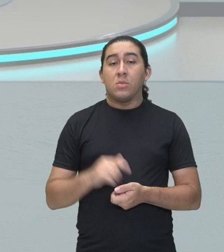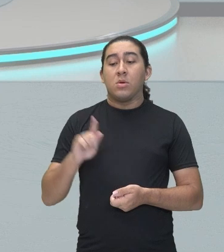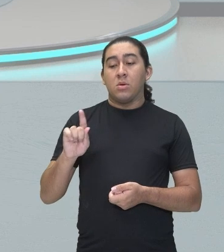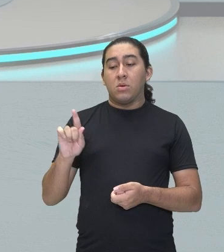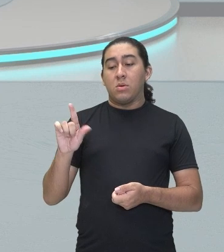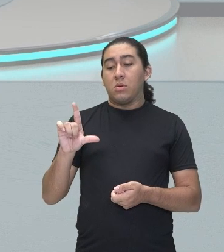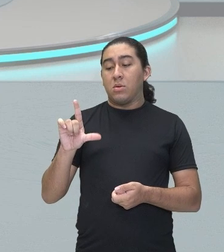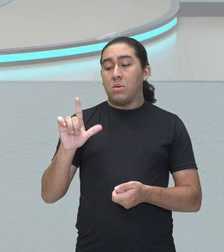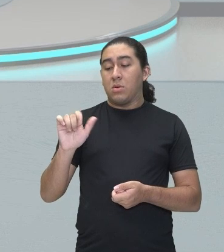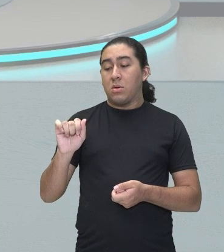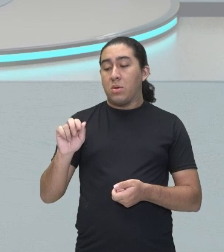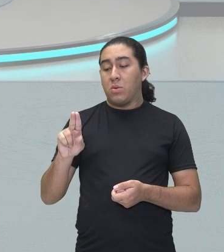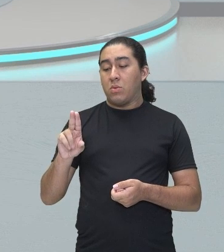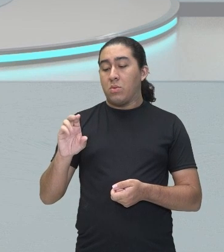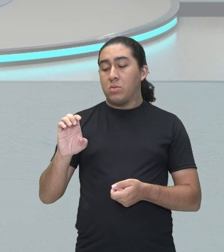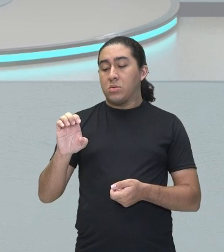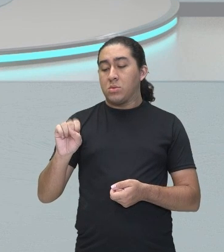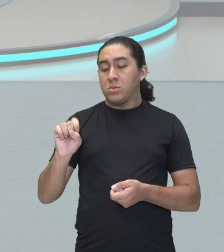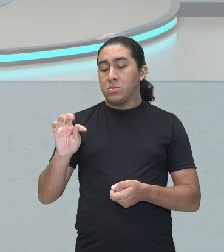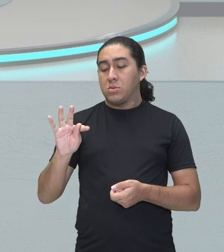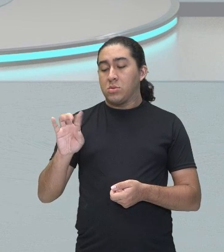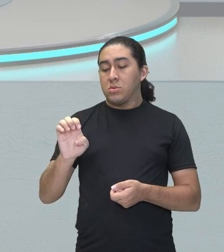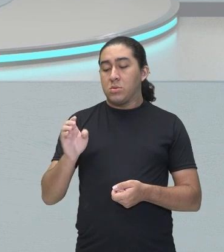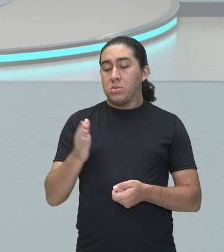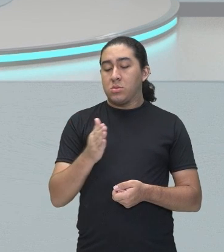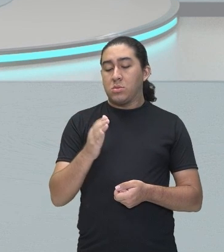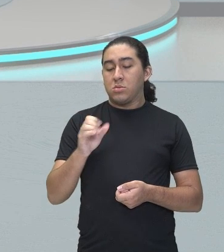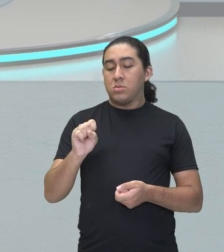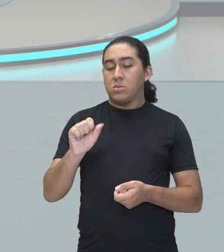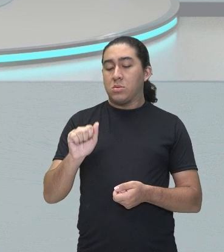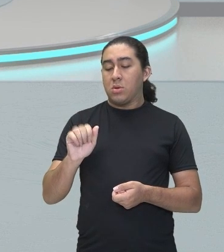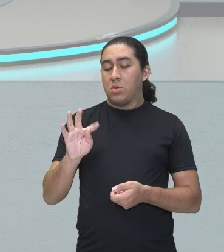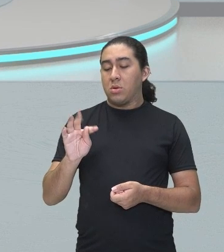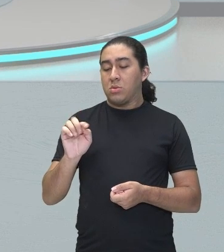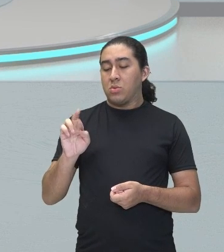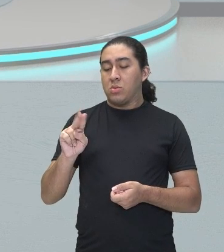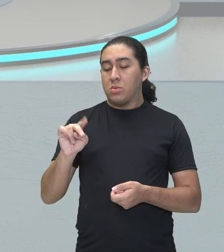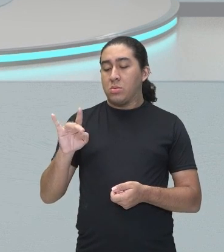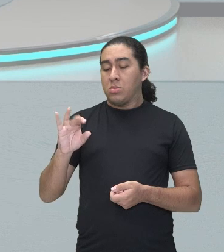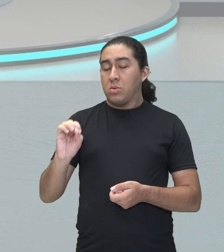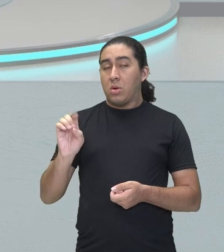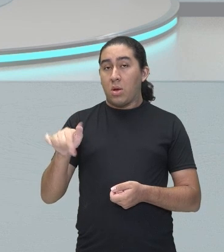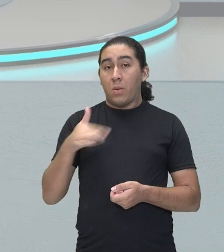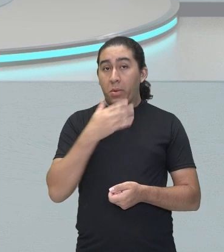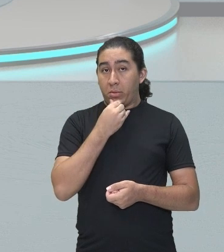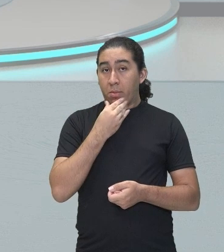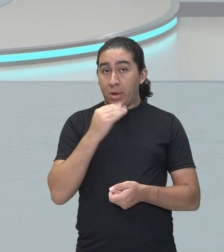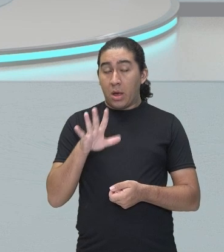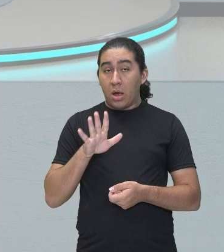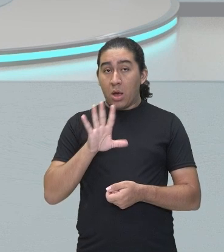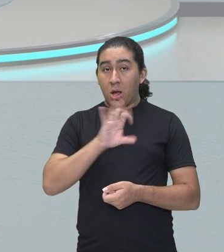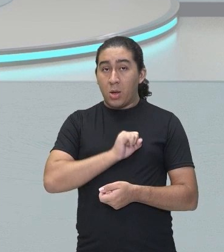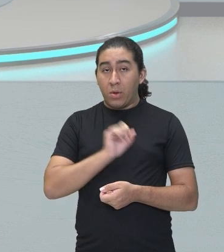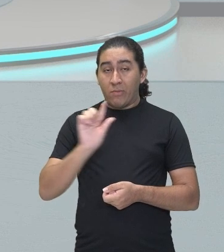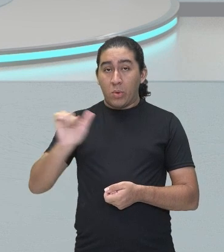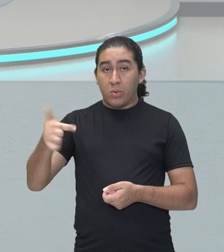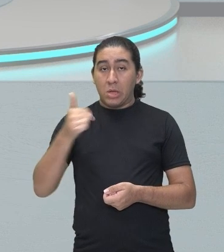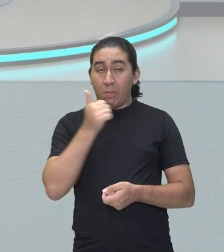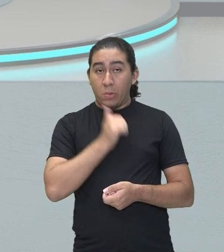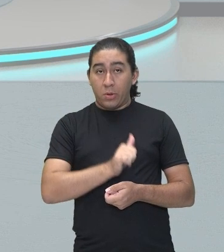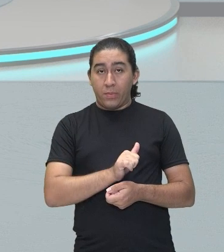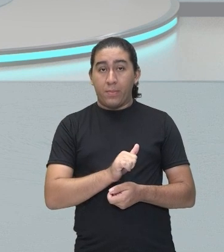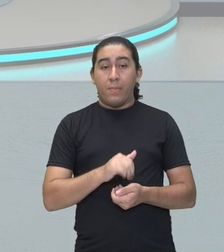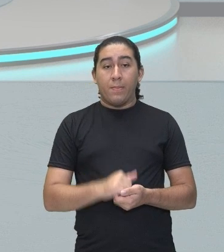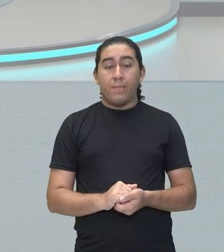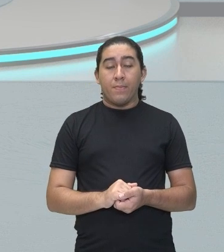Glauceste Satúrnio, um pastor que amava sua musa. Então, ele assumia esse nome e